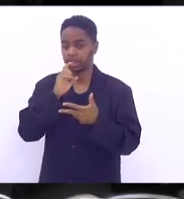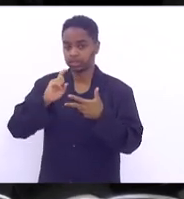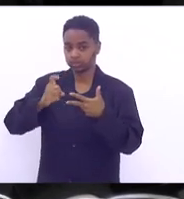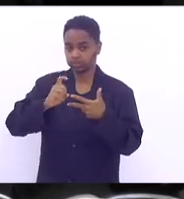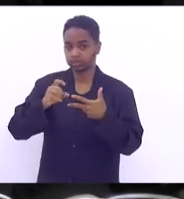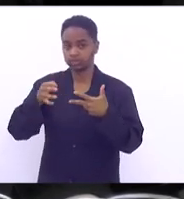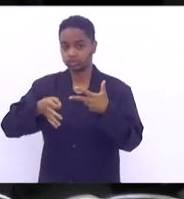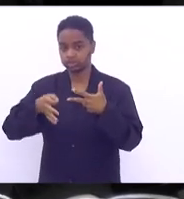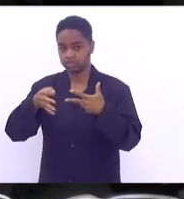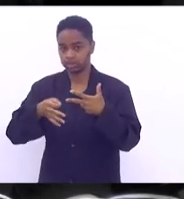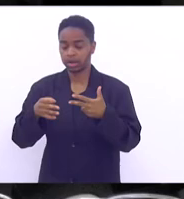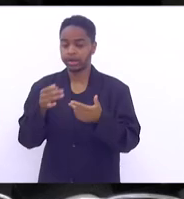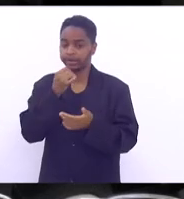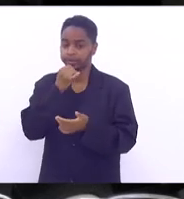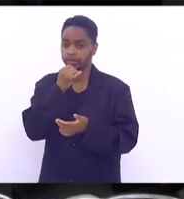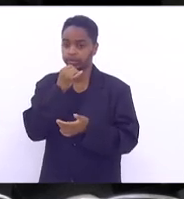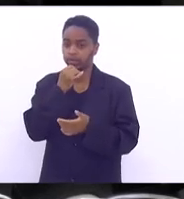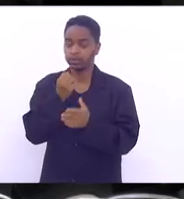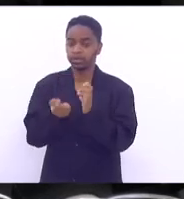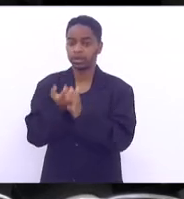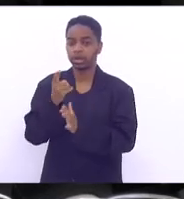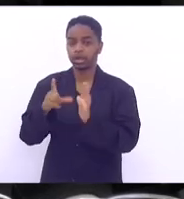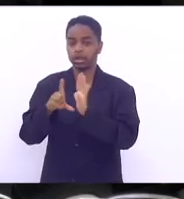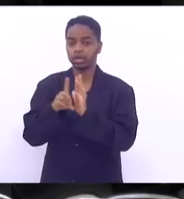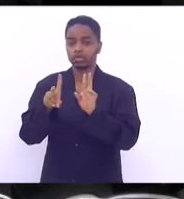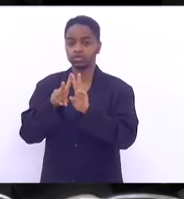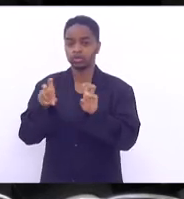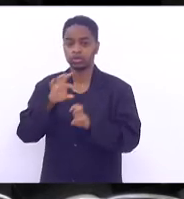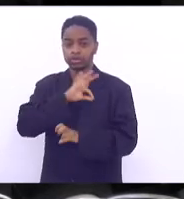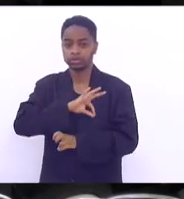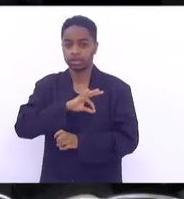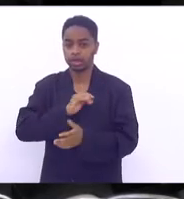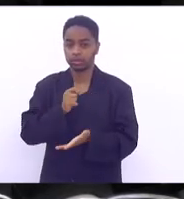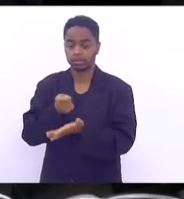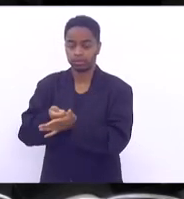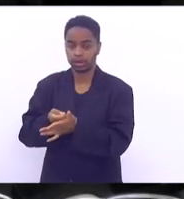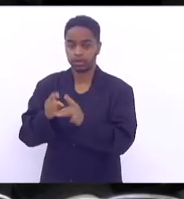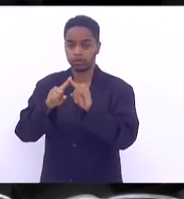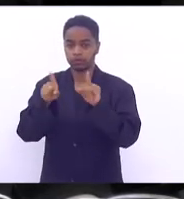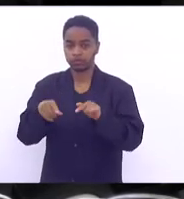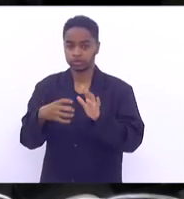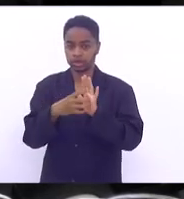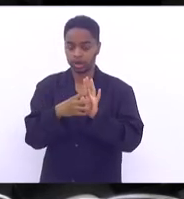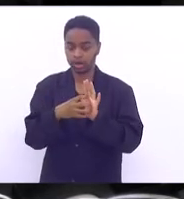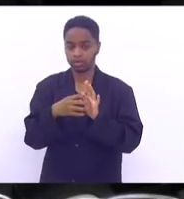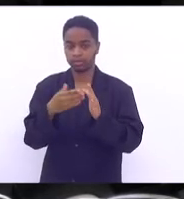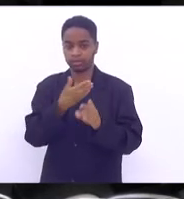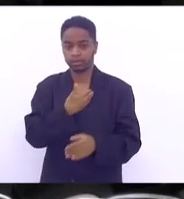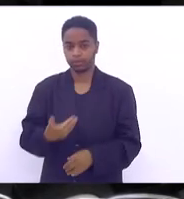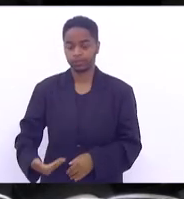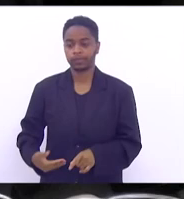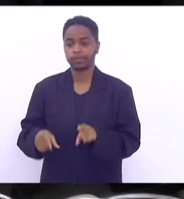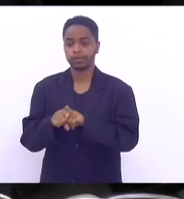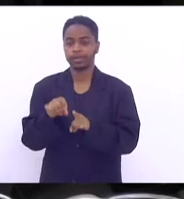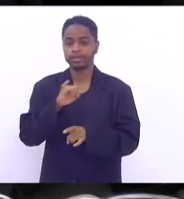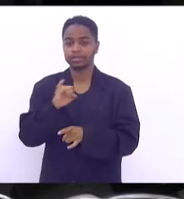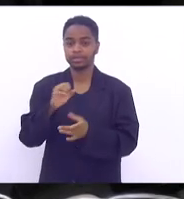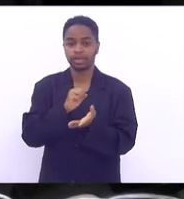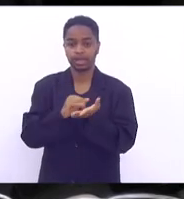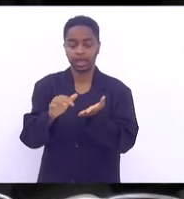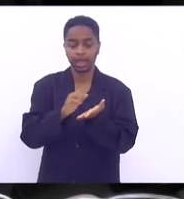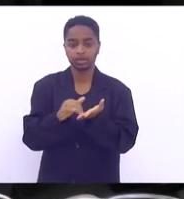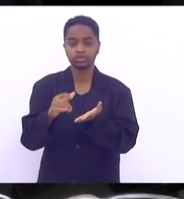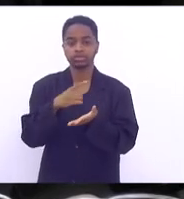o caso de legislar sobre remuneração de servidores públicos, e também nos casos em que a despesa gere